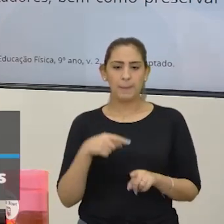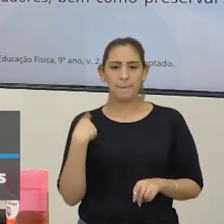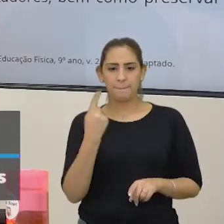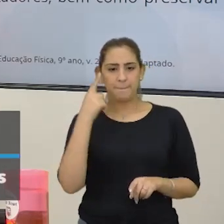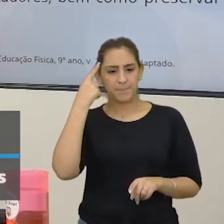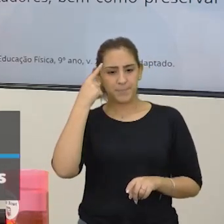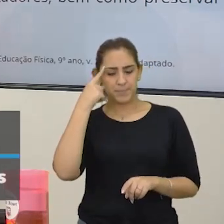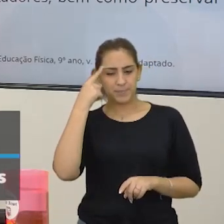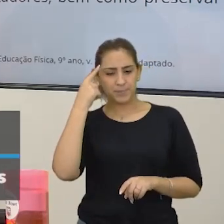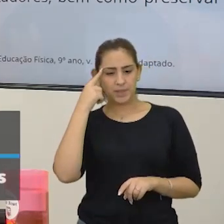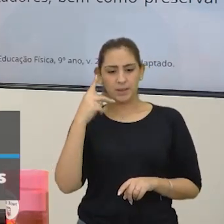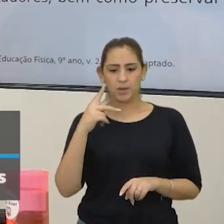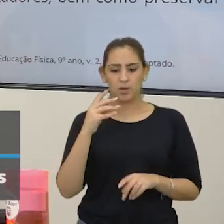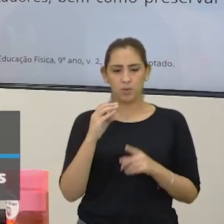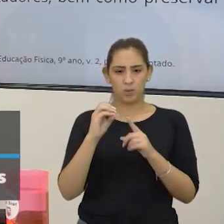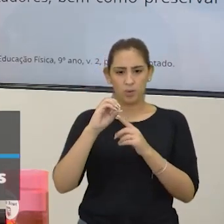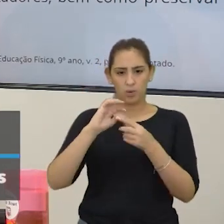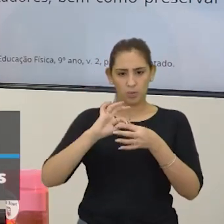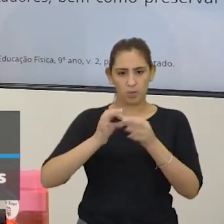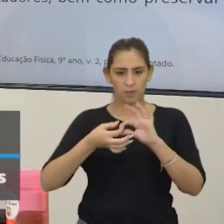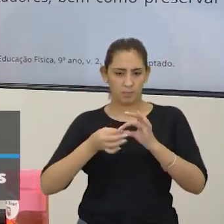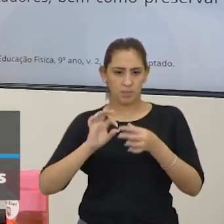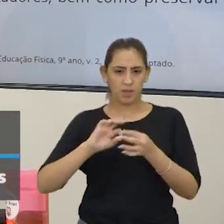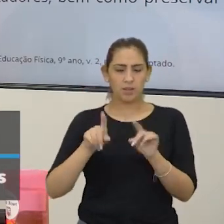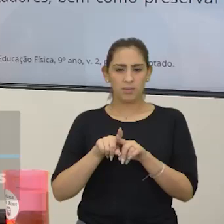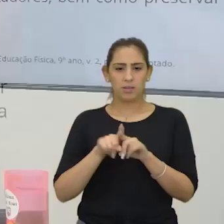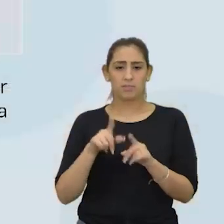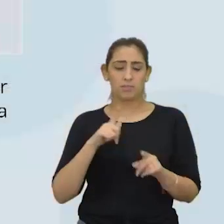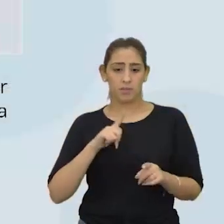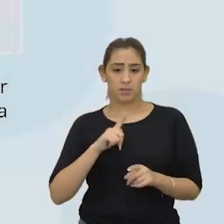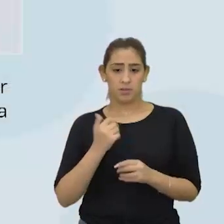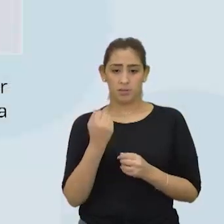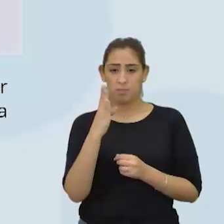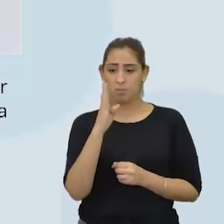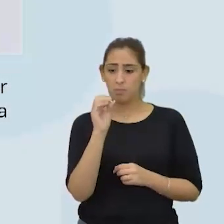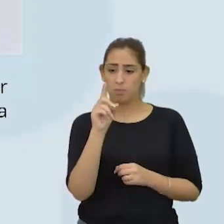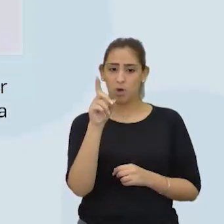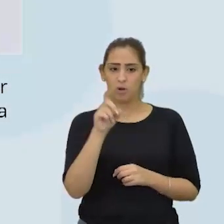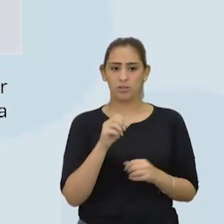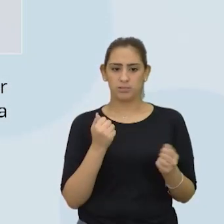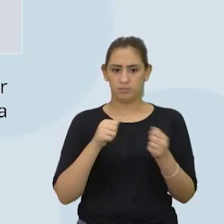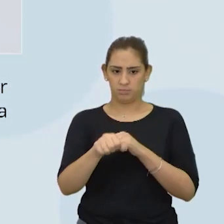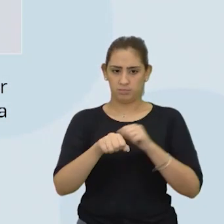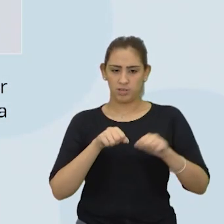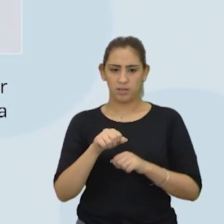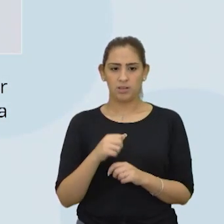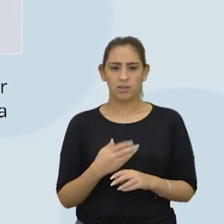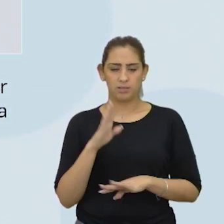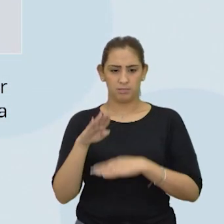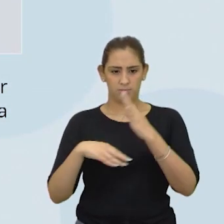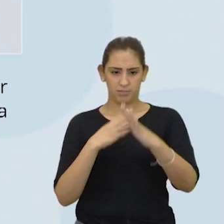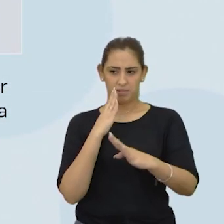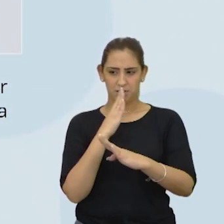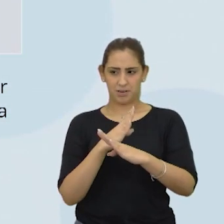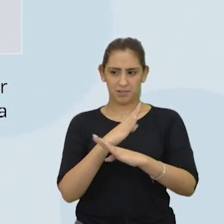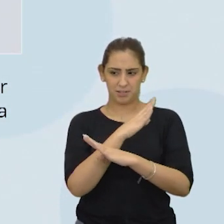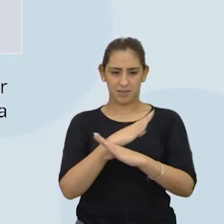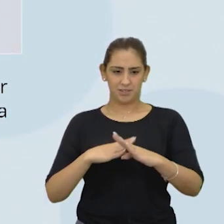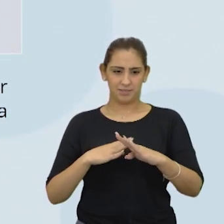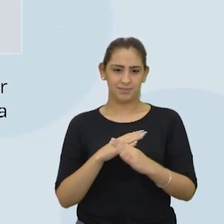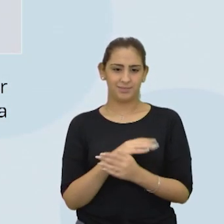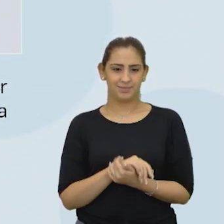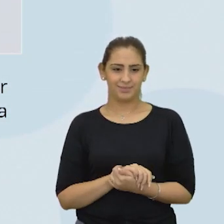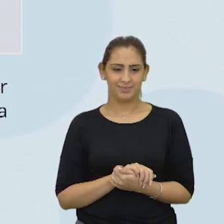Olimpíada e Paralimpíada, a gente tem boxe no Olímpico, karatê no Olímpico, que daí entrou,